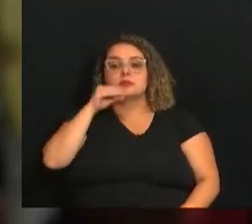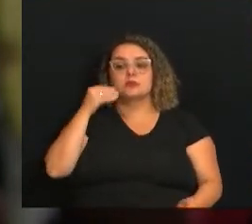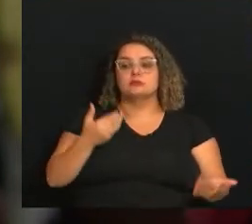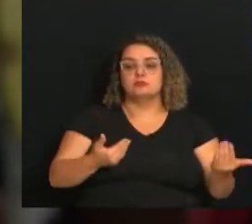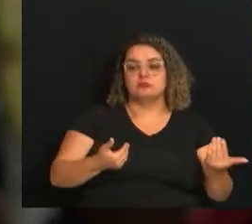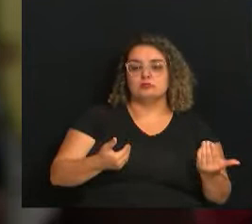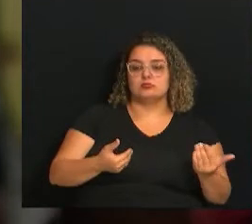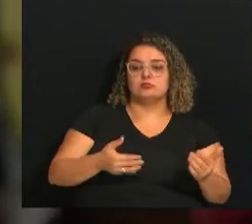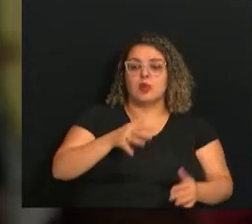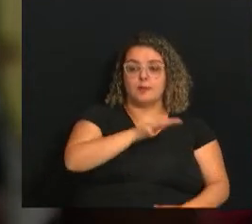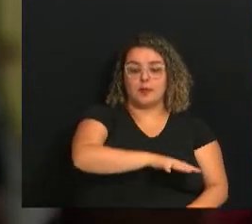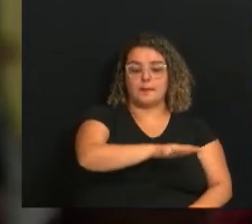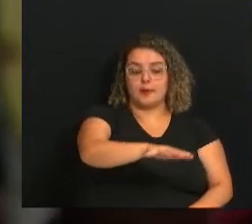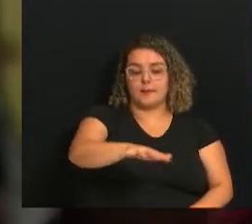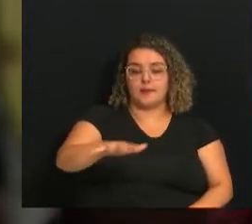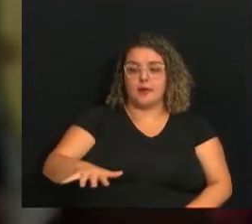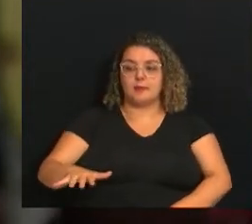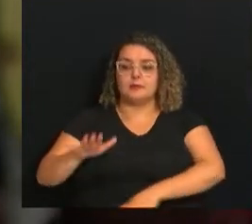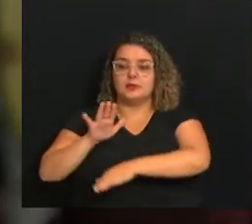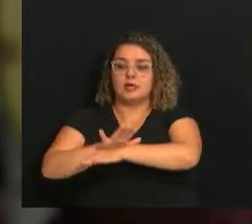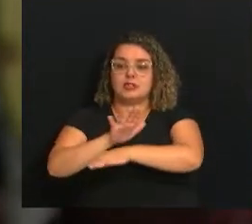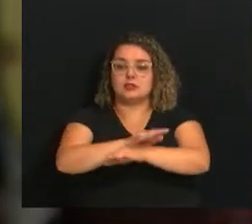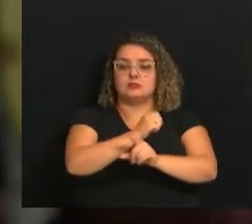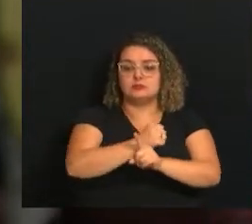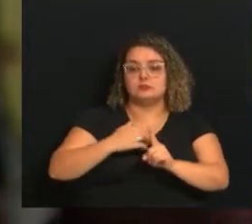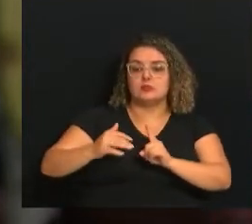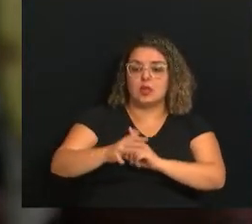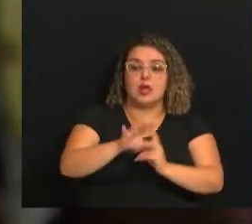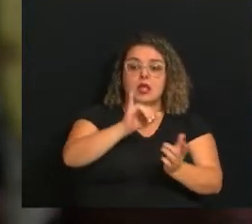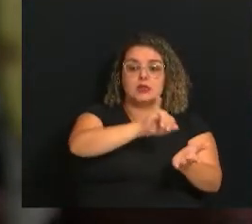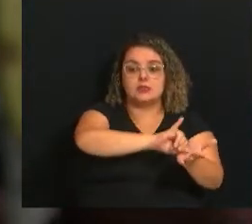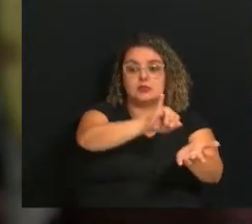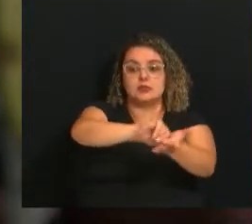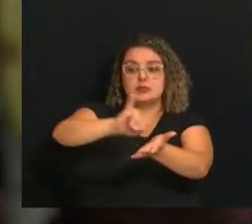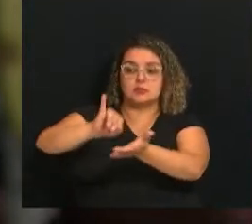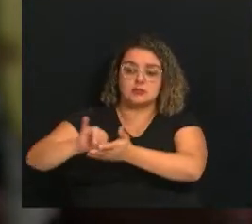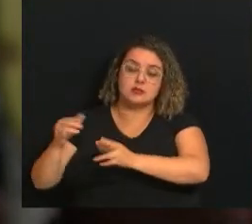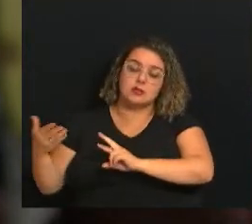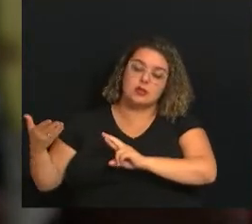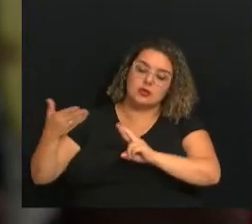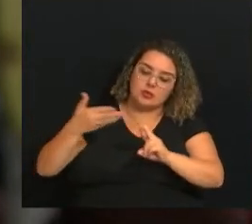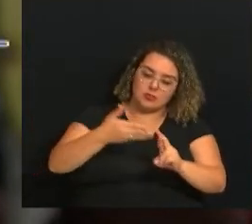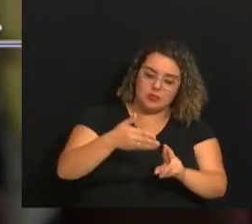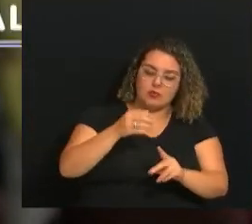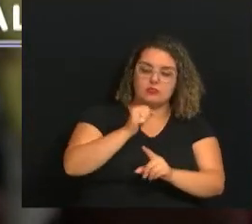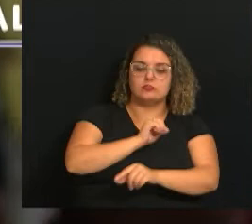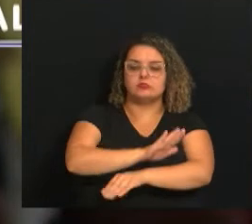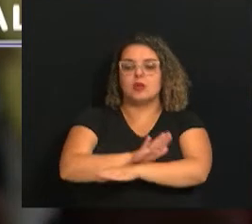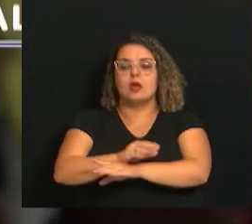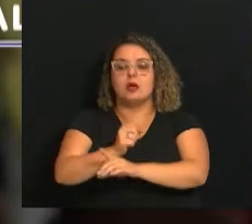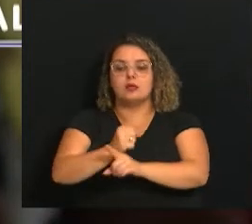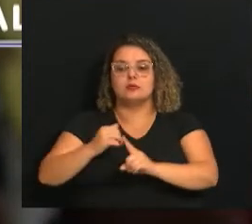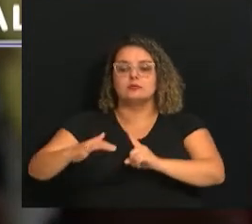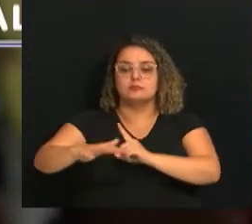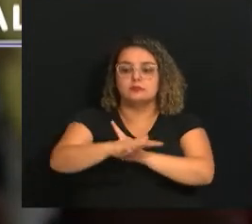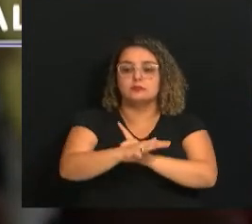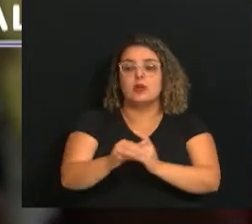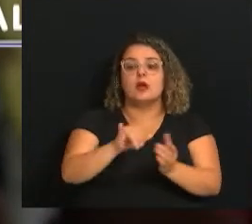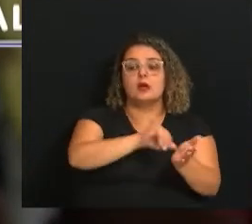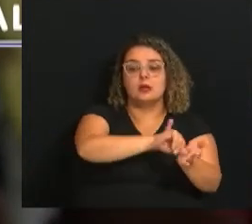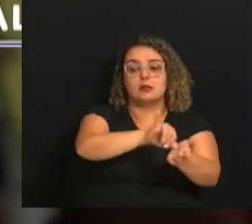Distritos Regionais de Assistência Social, Centros de Referência de Assistência Social e centros de